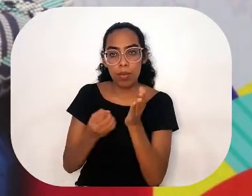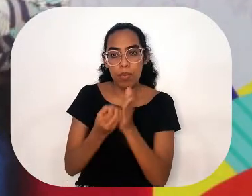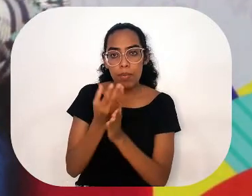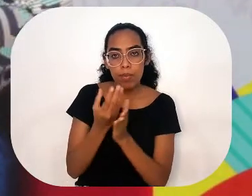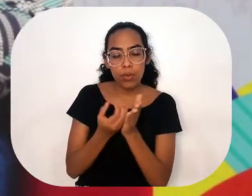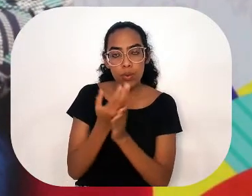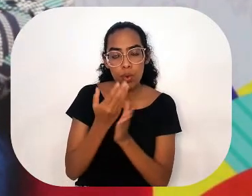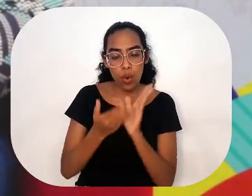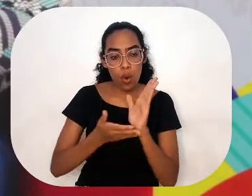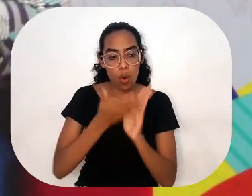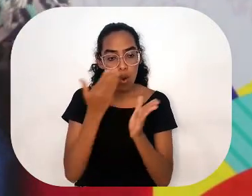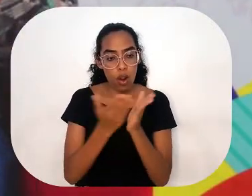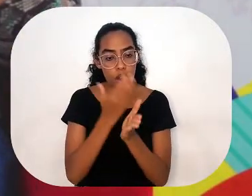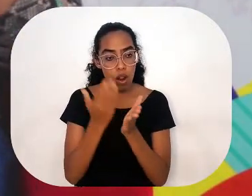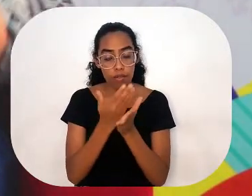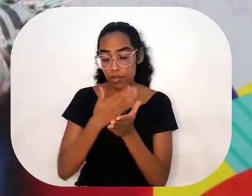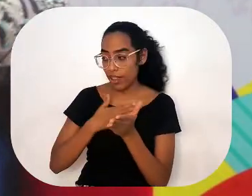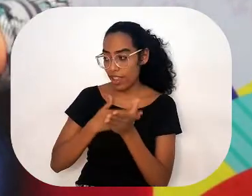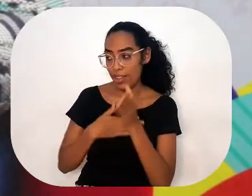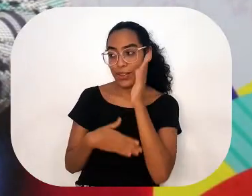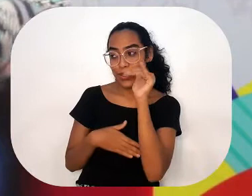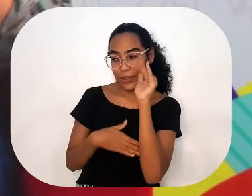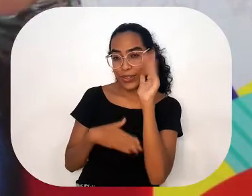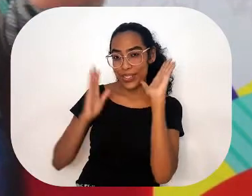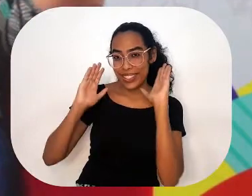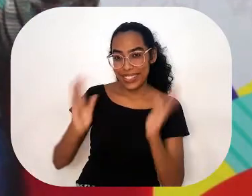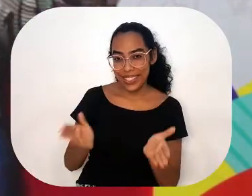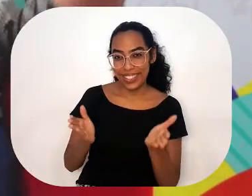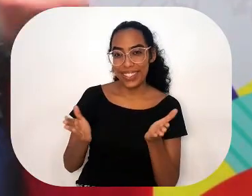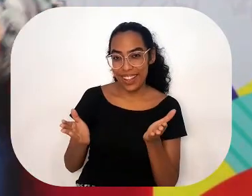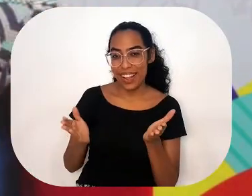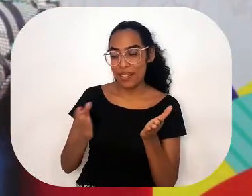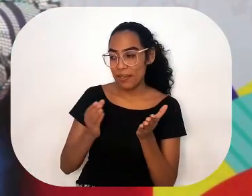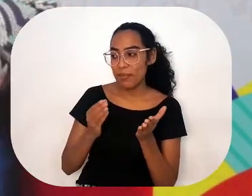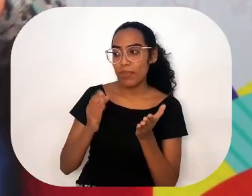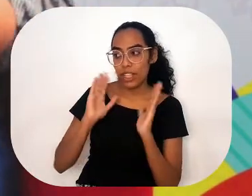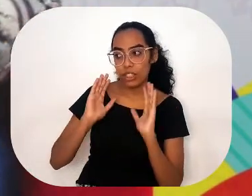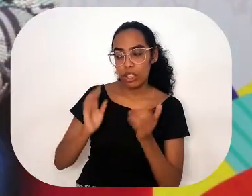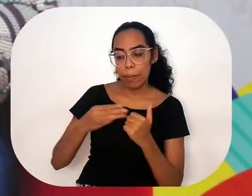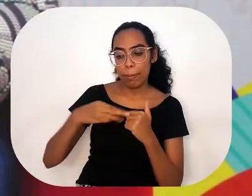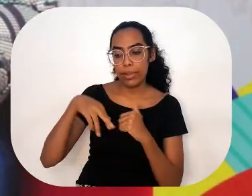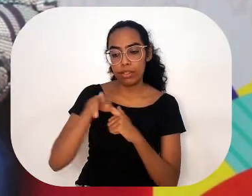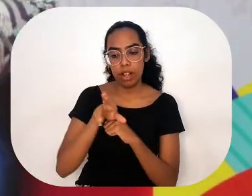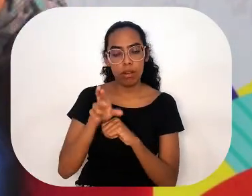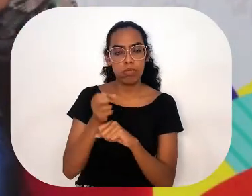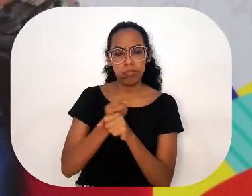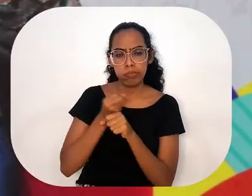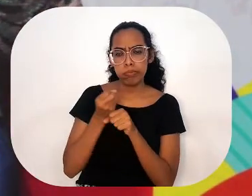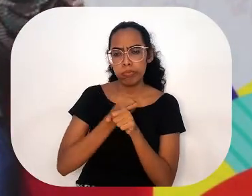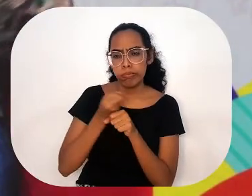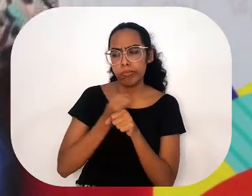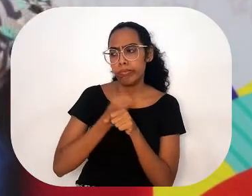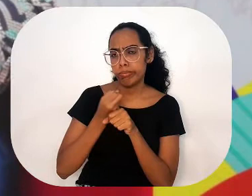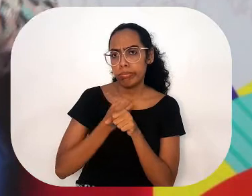publicou o livro em 2019 eu muito curiosa porque eu já tinha defendido a minha dissertação alguns anos